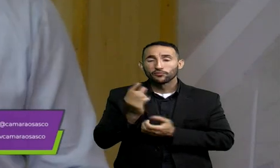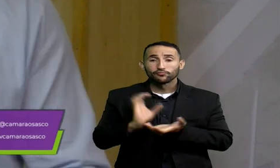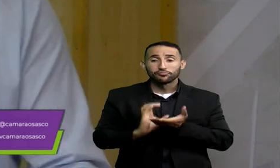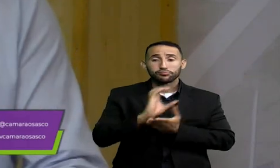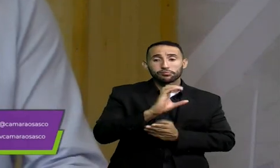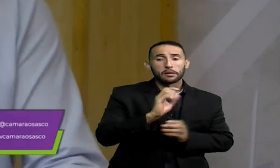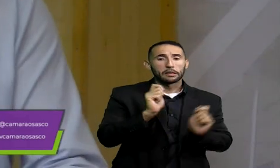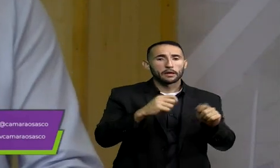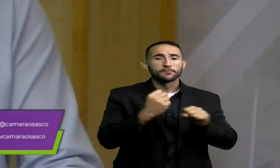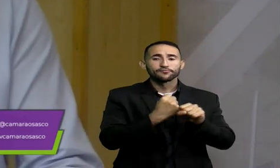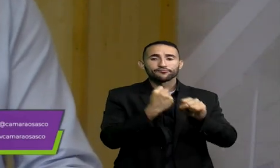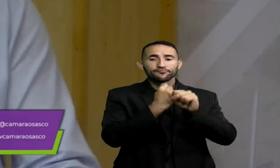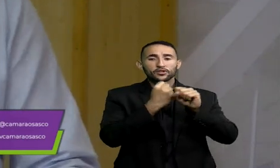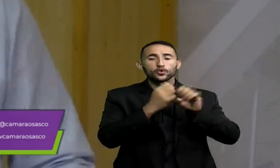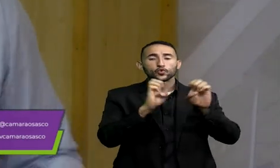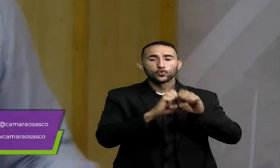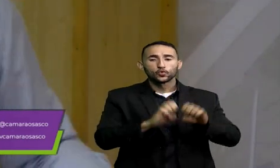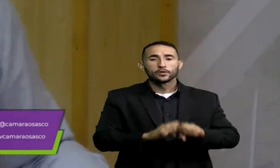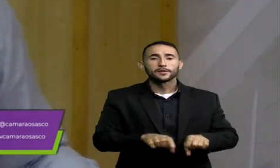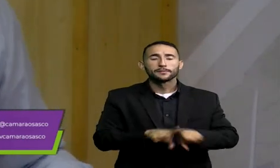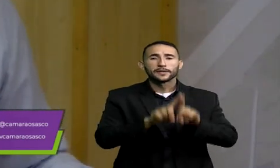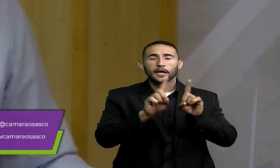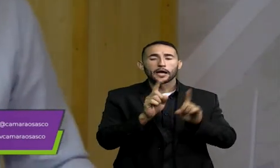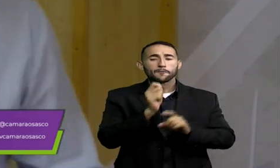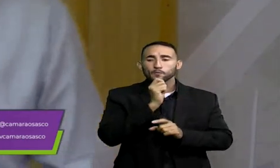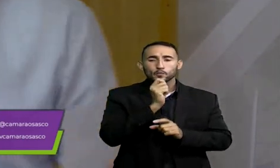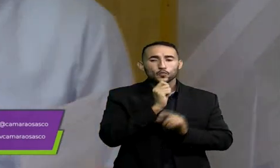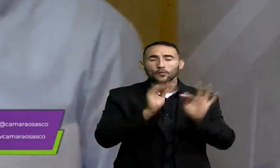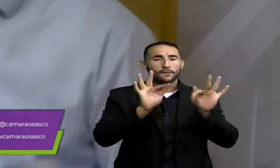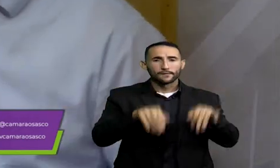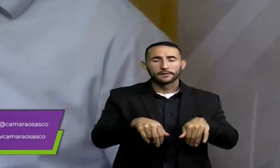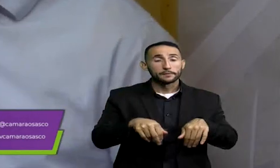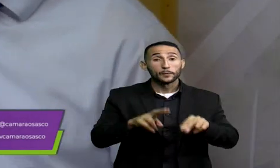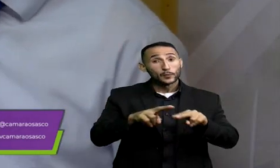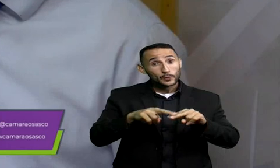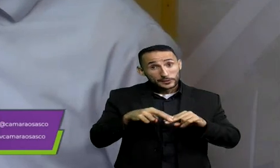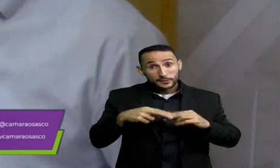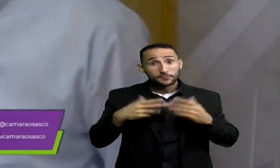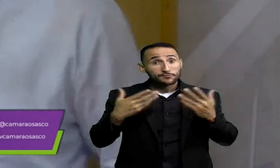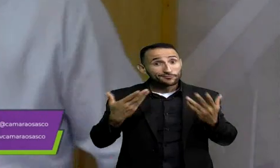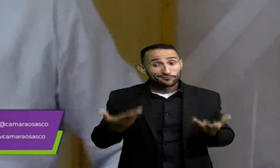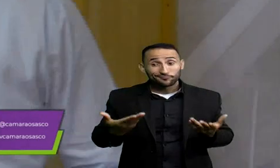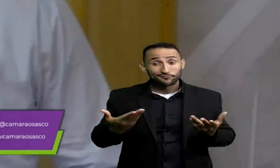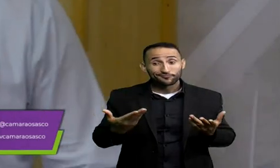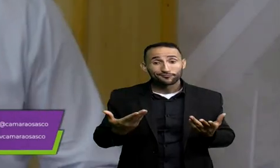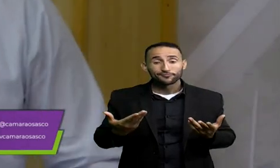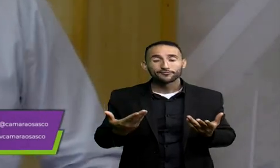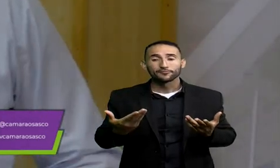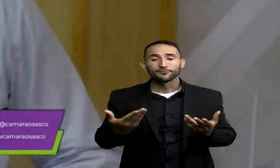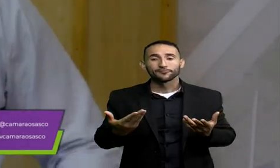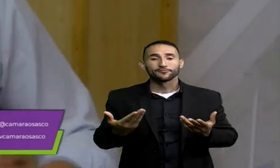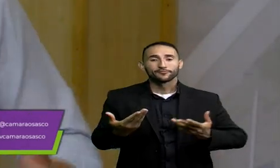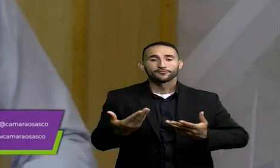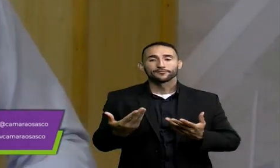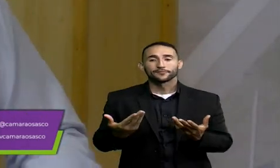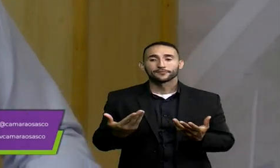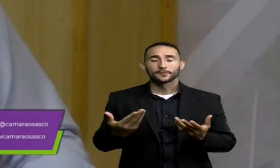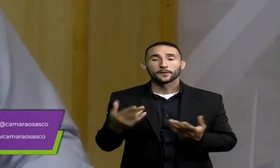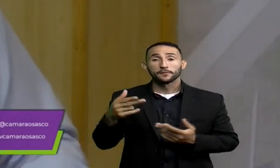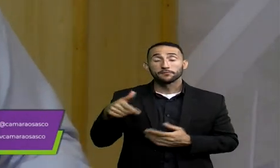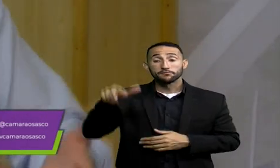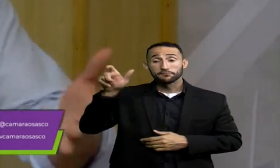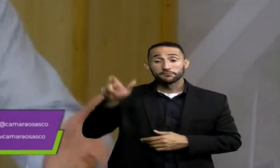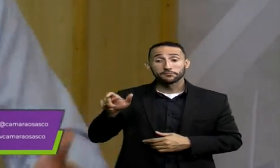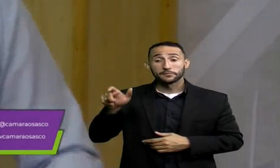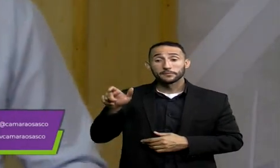em infraestrutura resultando em obras inacabadas ou seja né o tal do presidente que